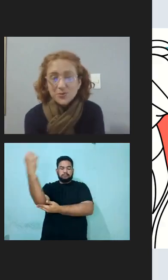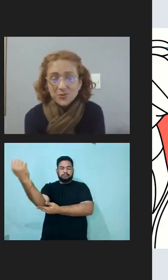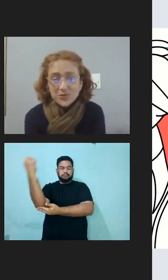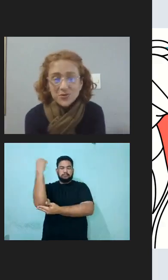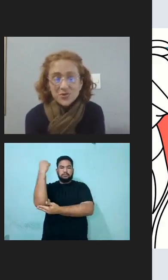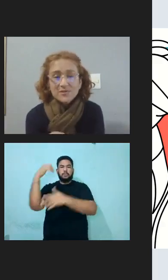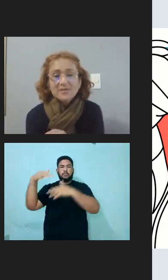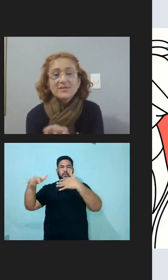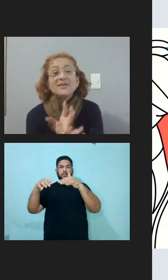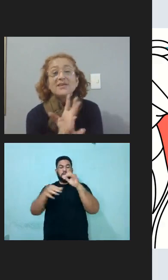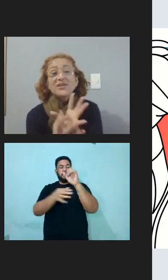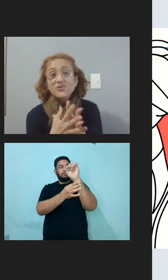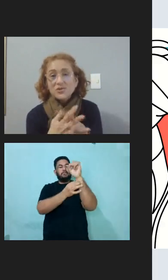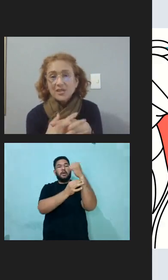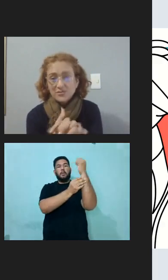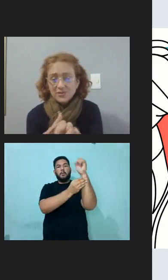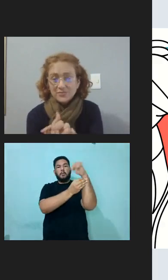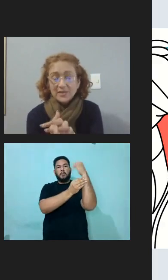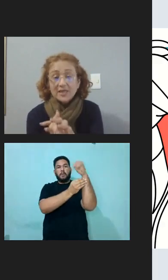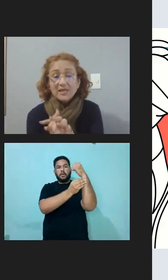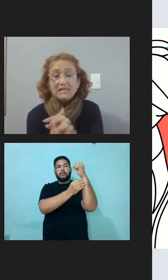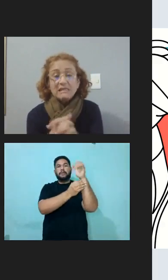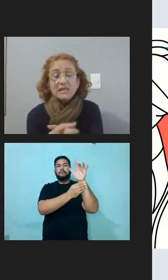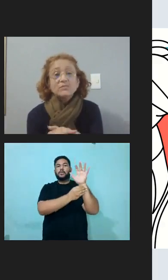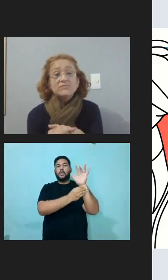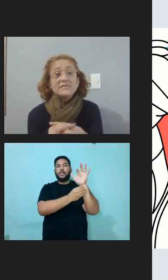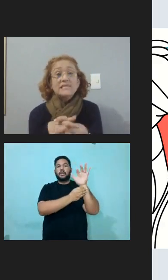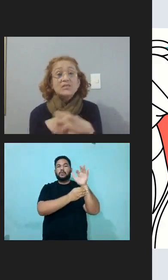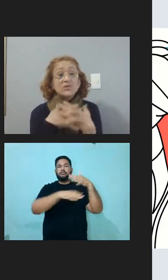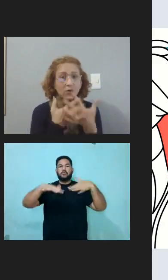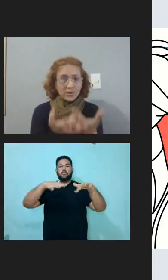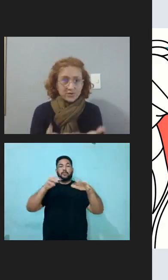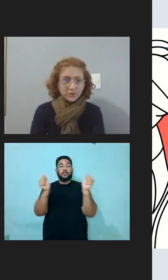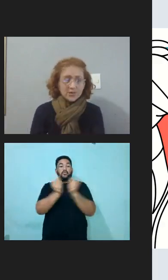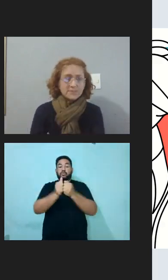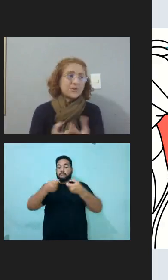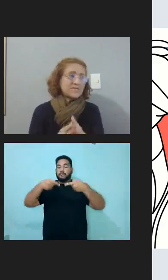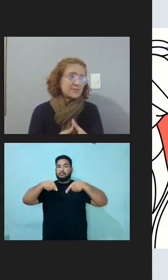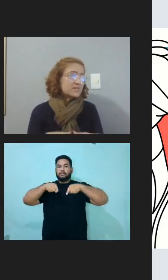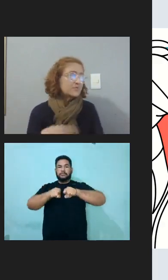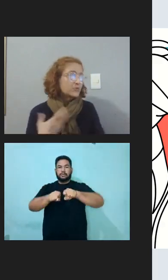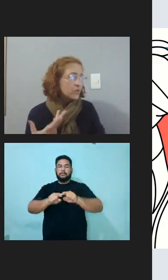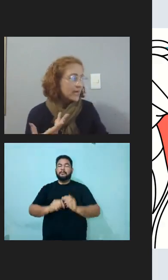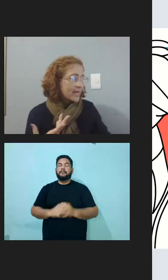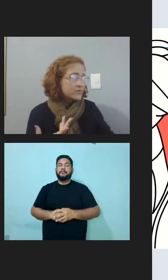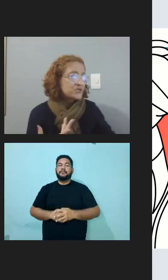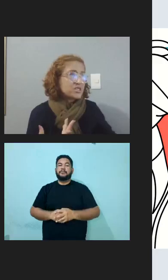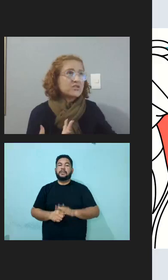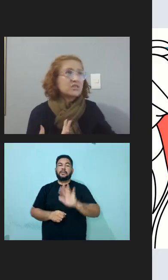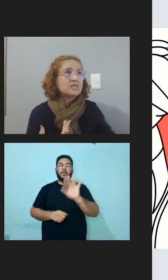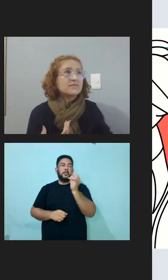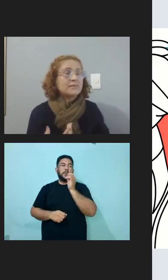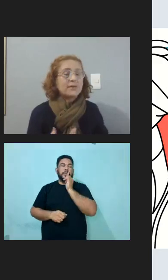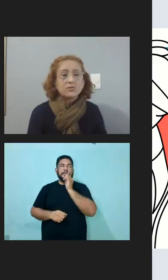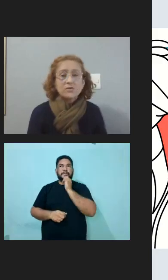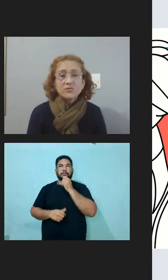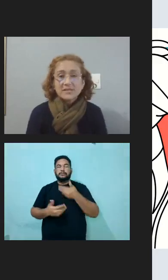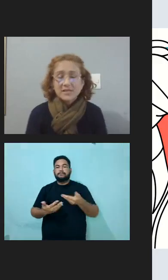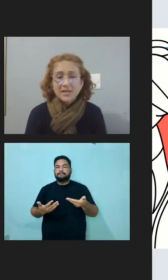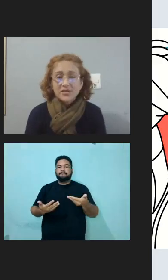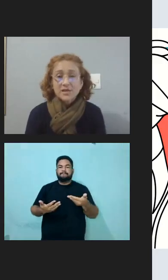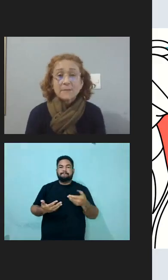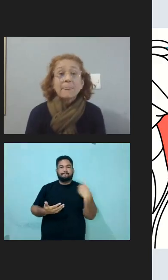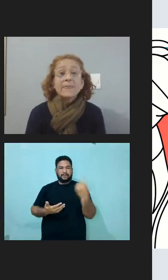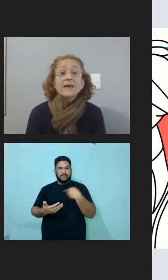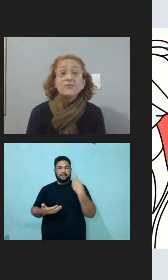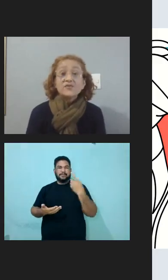dos punhos e dos dedos. Então, se nós, por exemplo, se por algum acaso a gente que trabalha com língua de